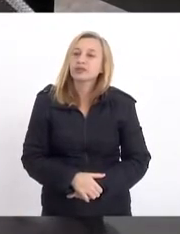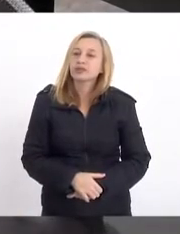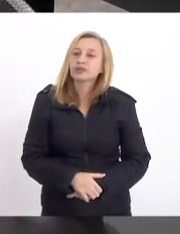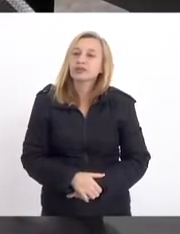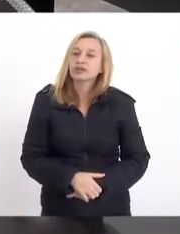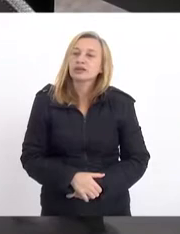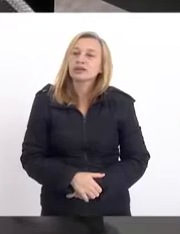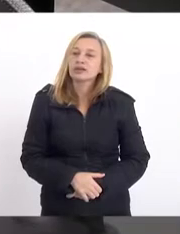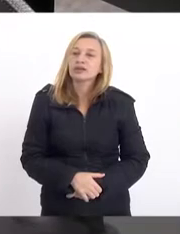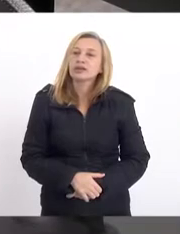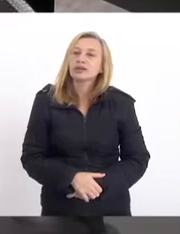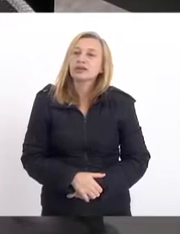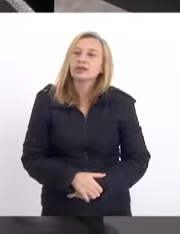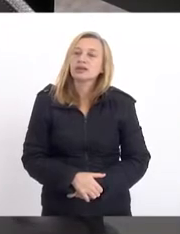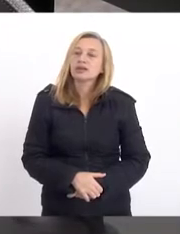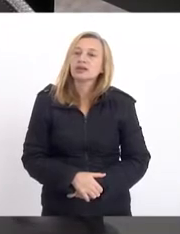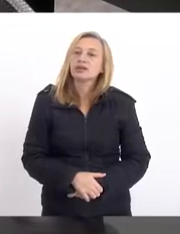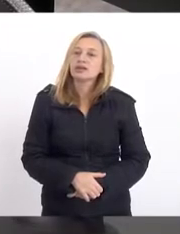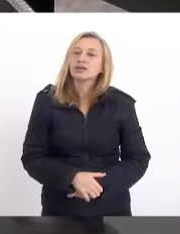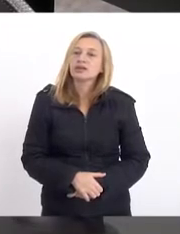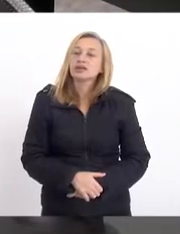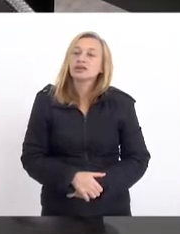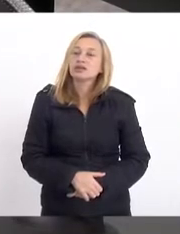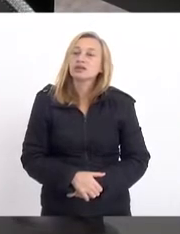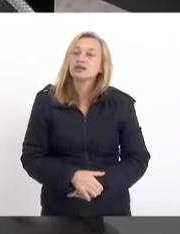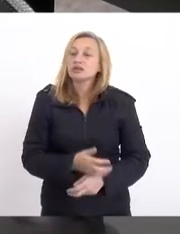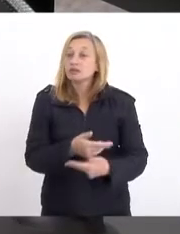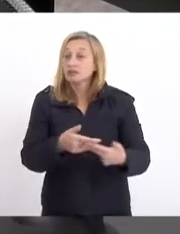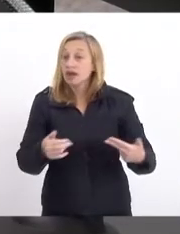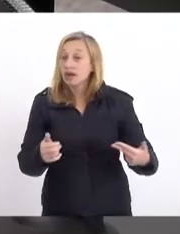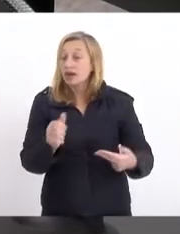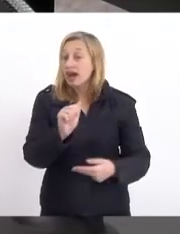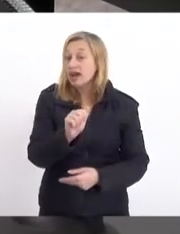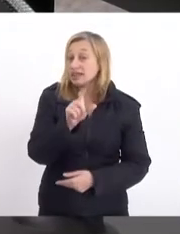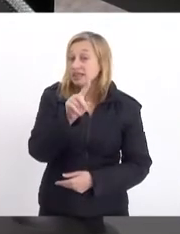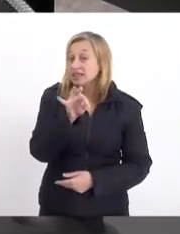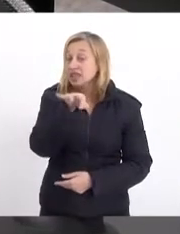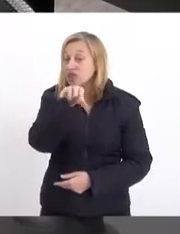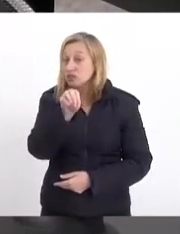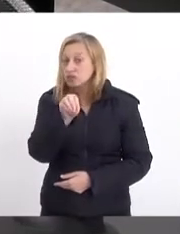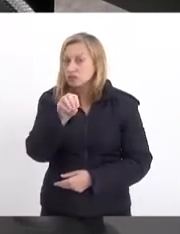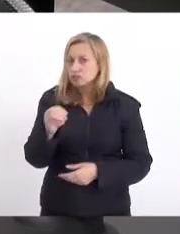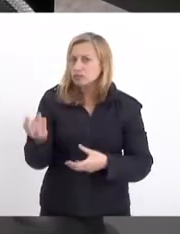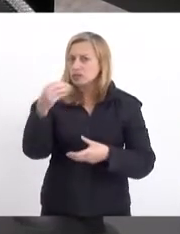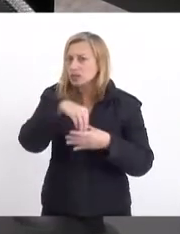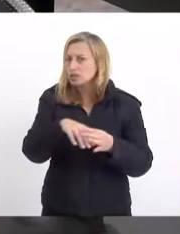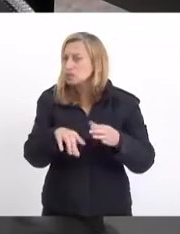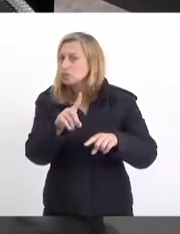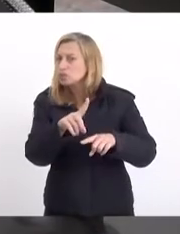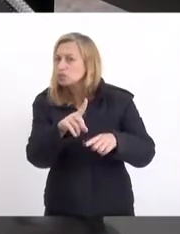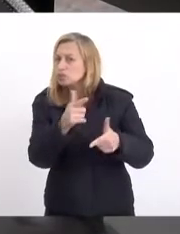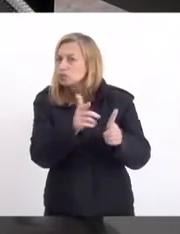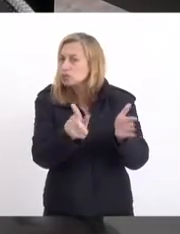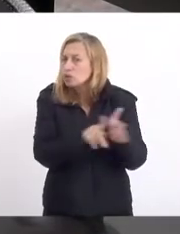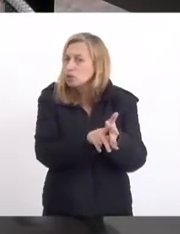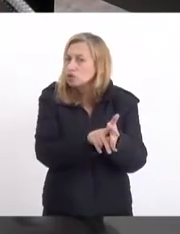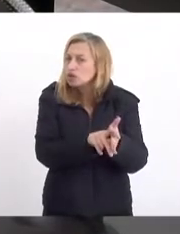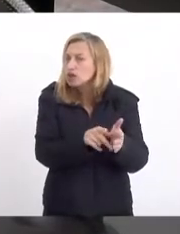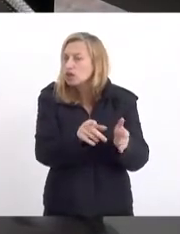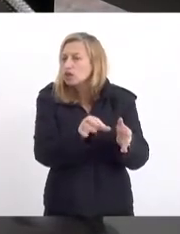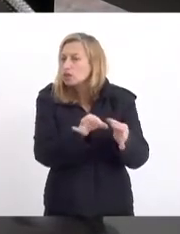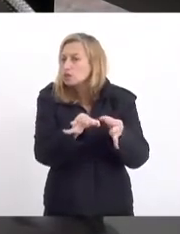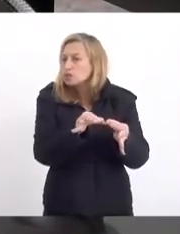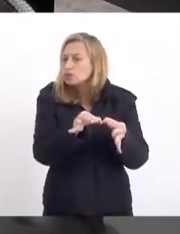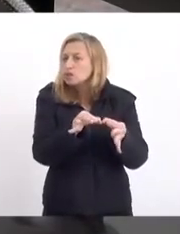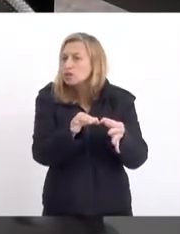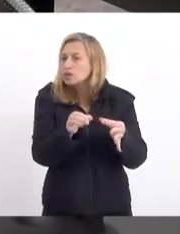essa avalanche de aditivos nos projetos das obras que são